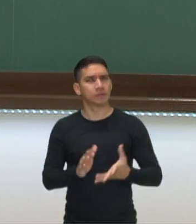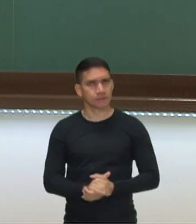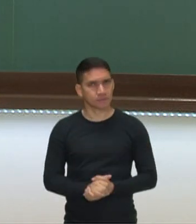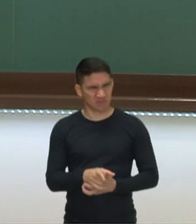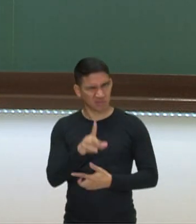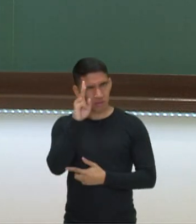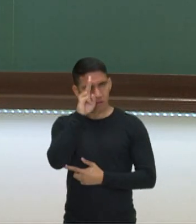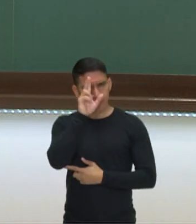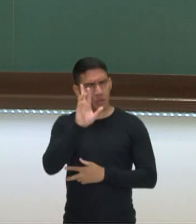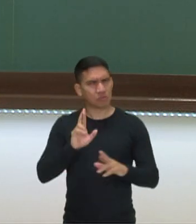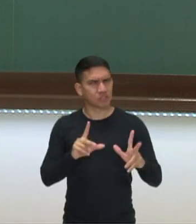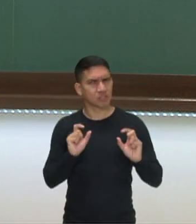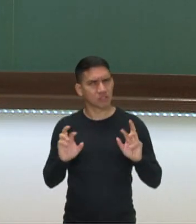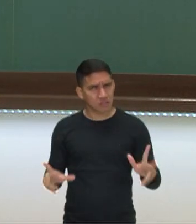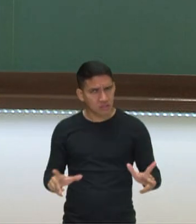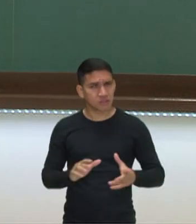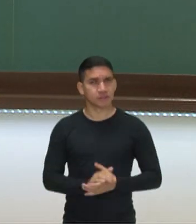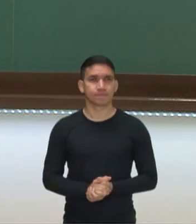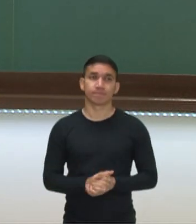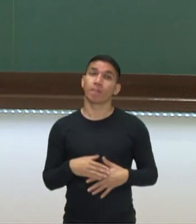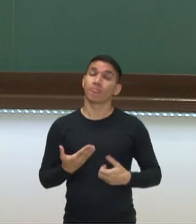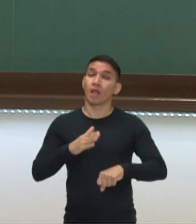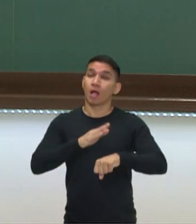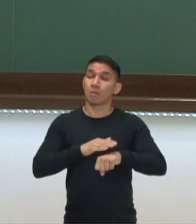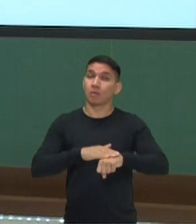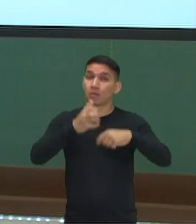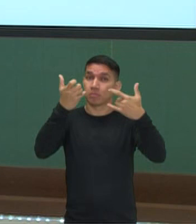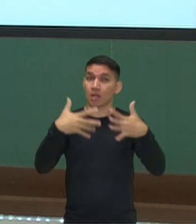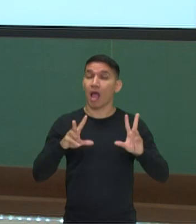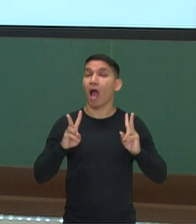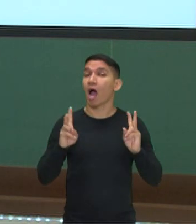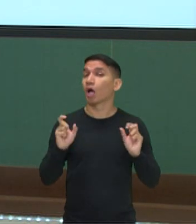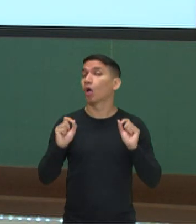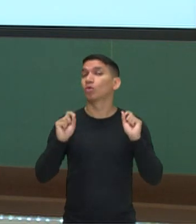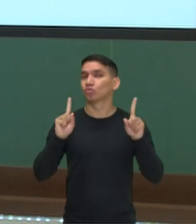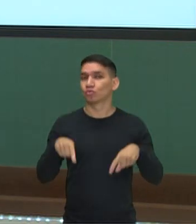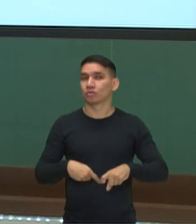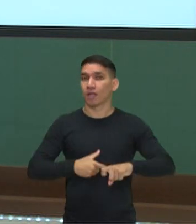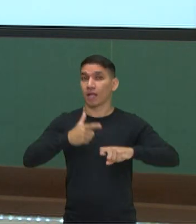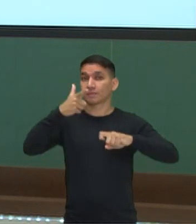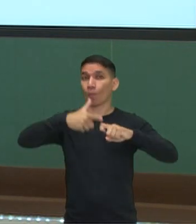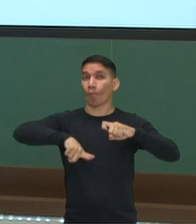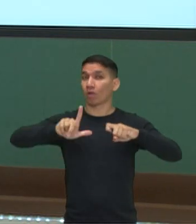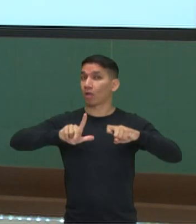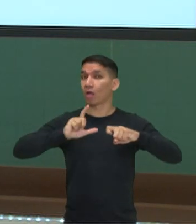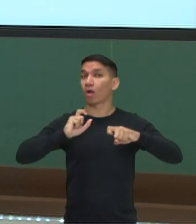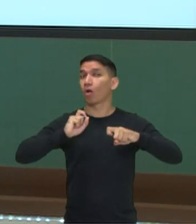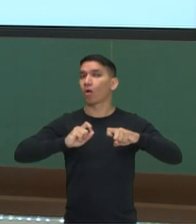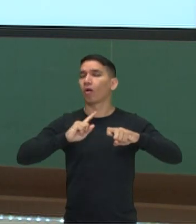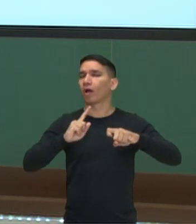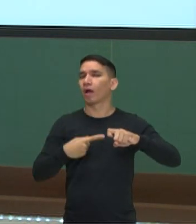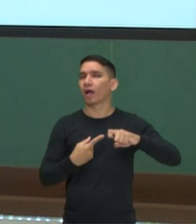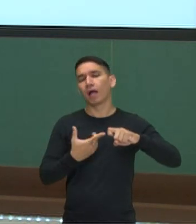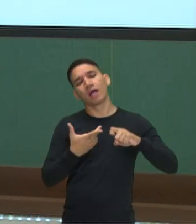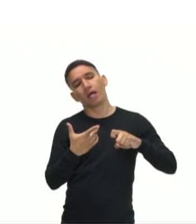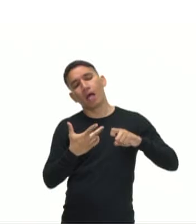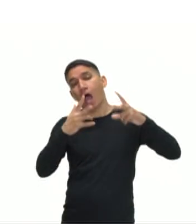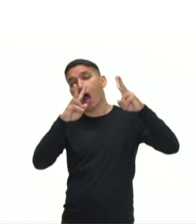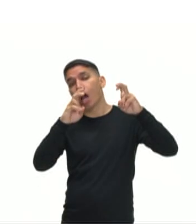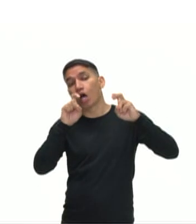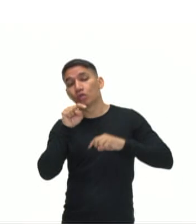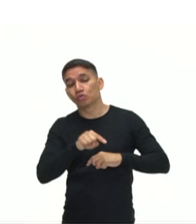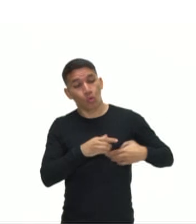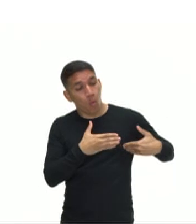Você lembra qual a diferença? Quando nós falamos em reprodução assexuada, nós estamos falando